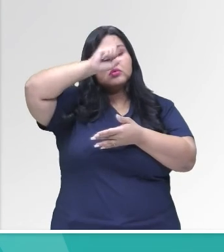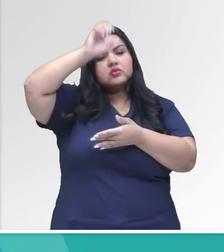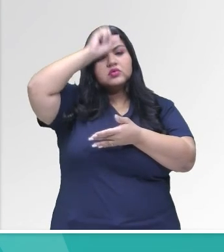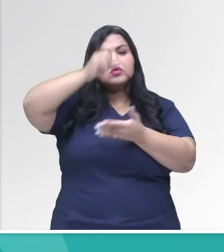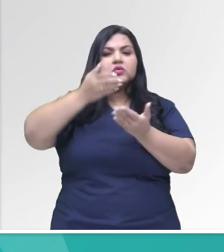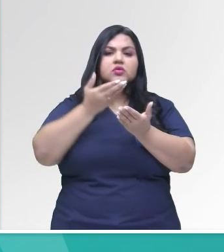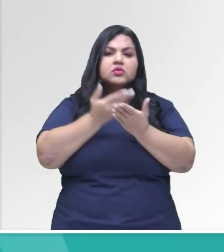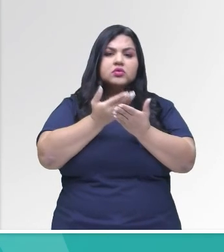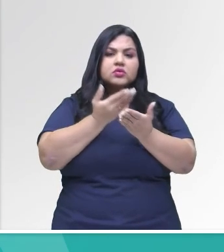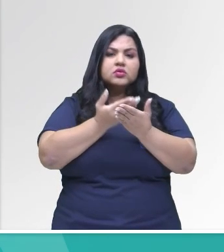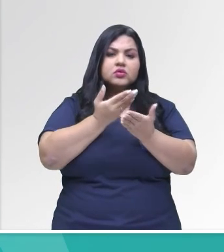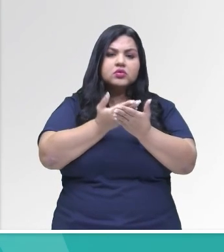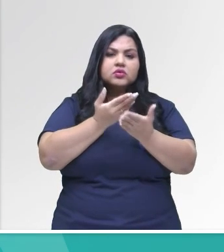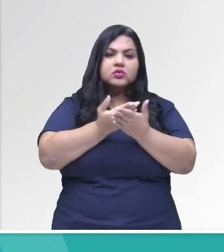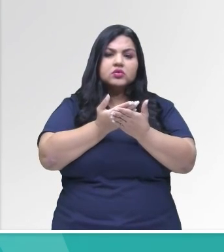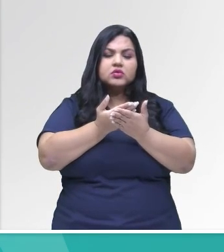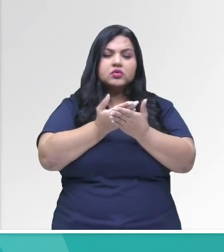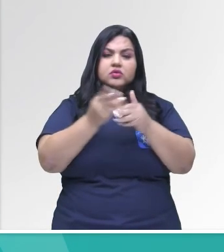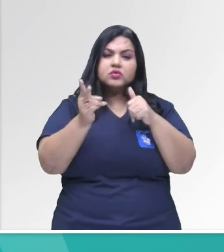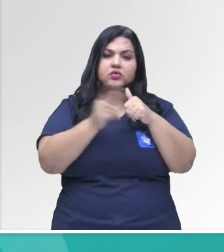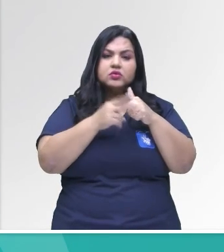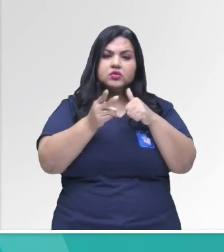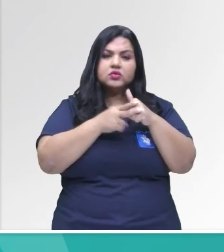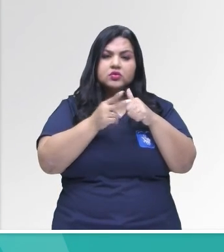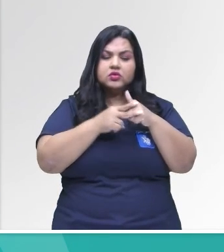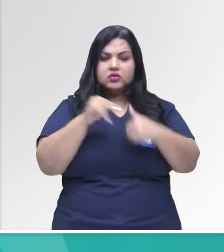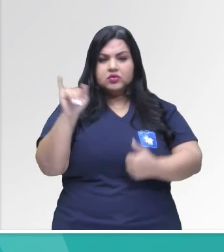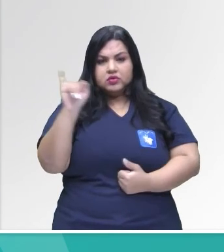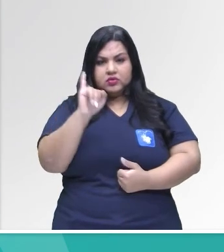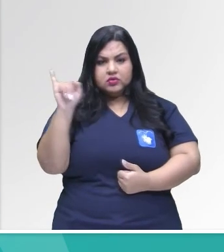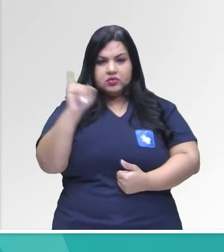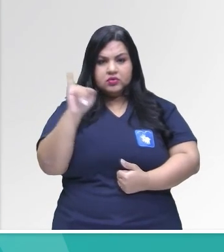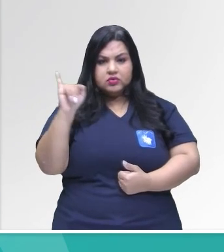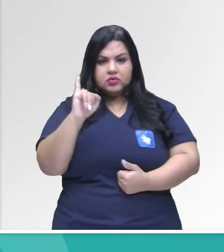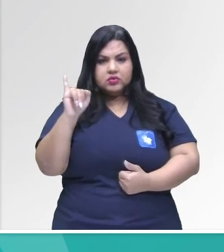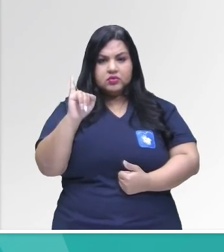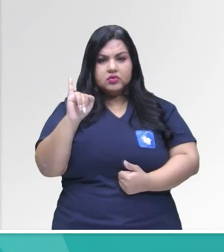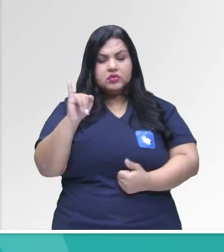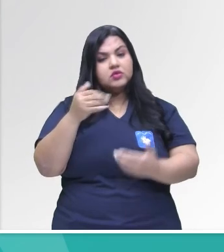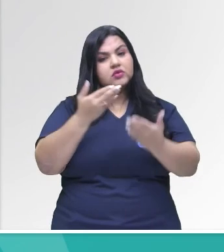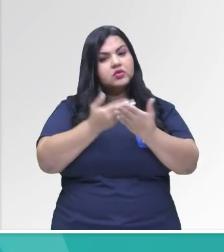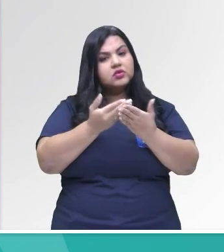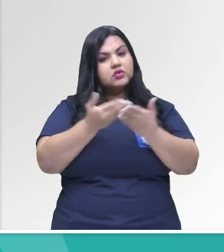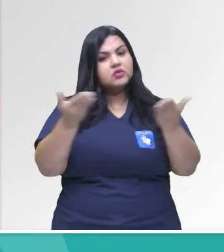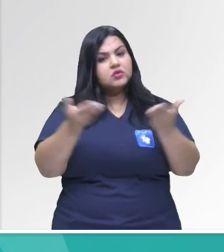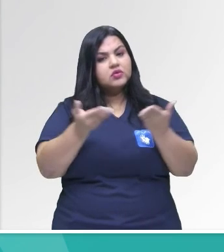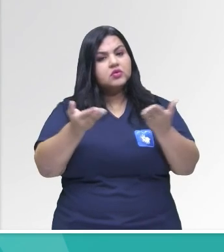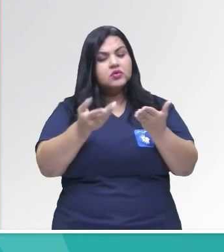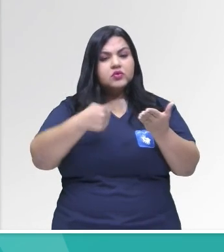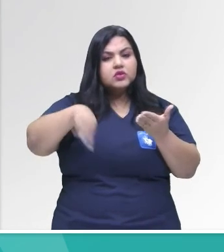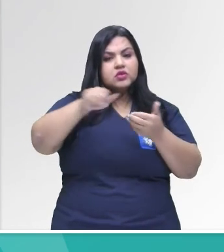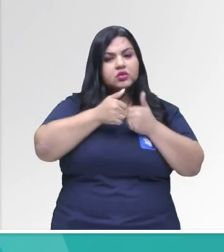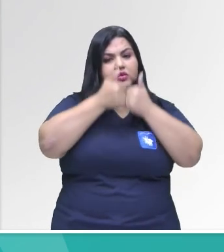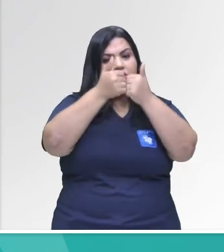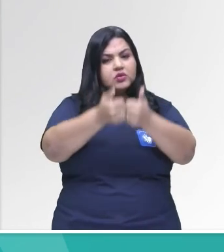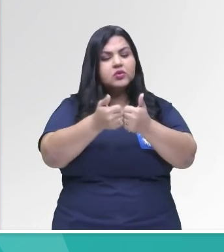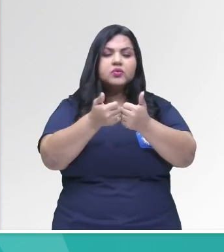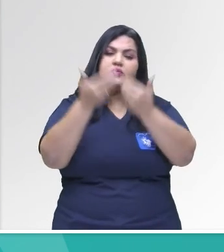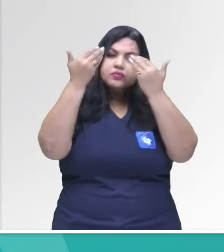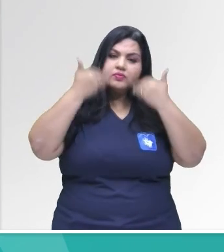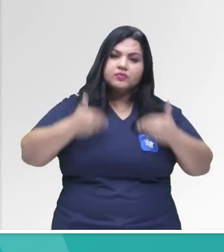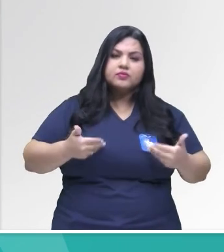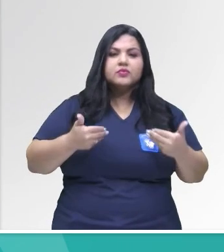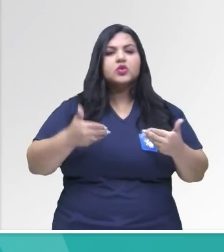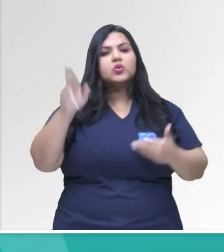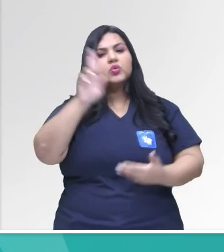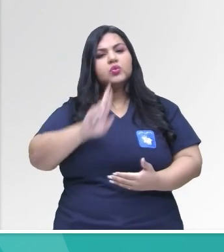estudar muito os verbos irregulares. E na aula de hoje vocês acompanharam comigo